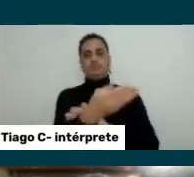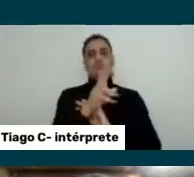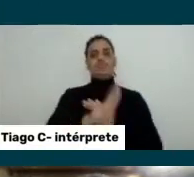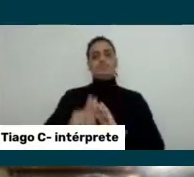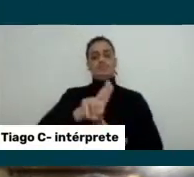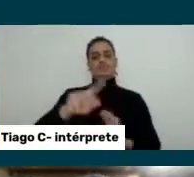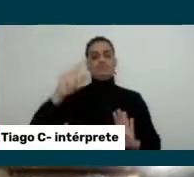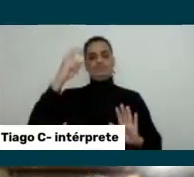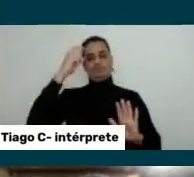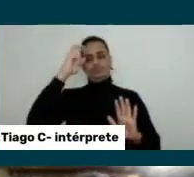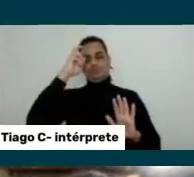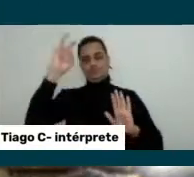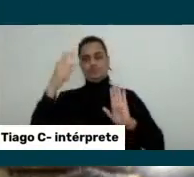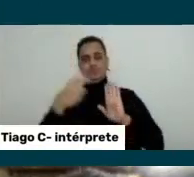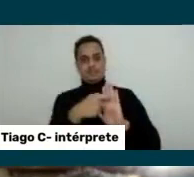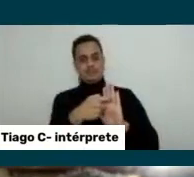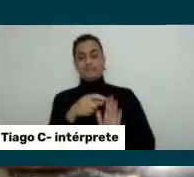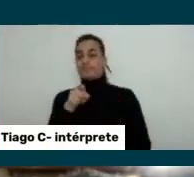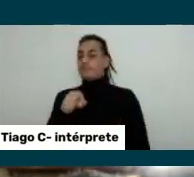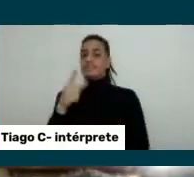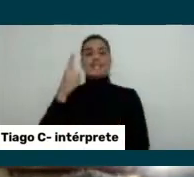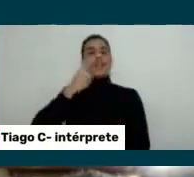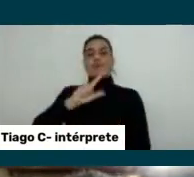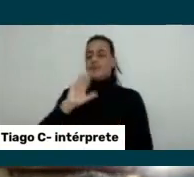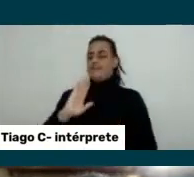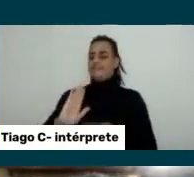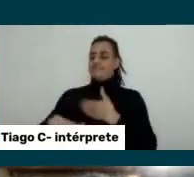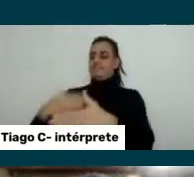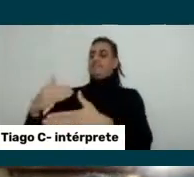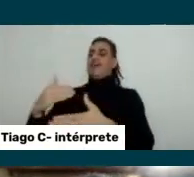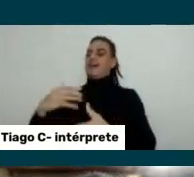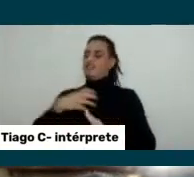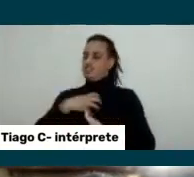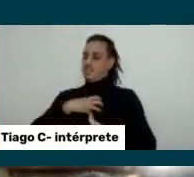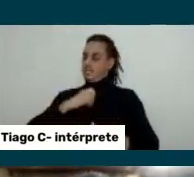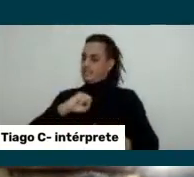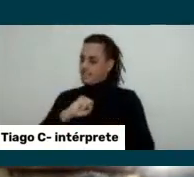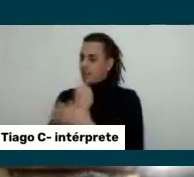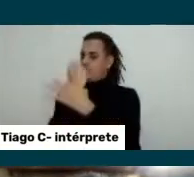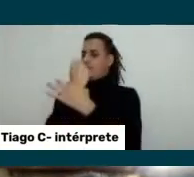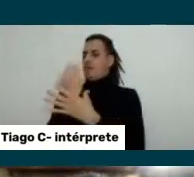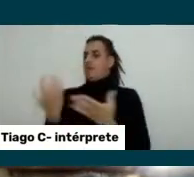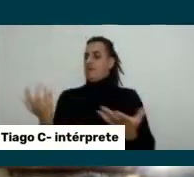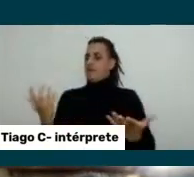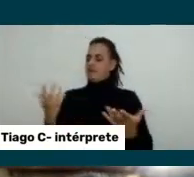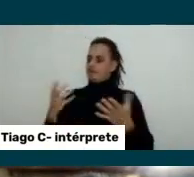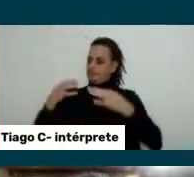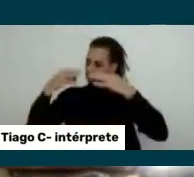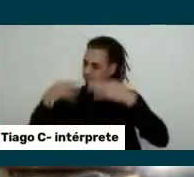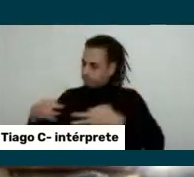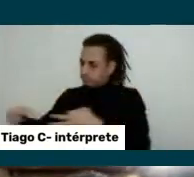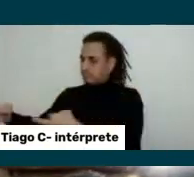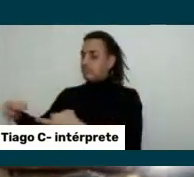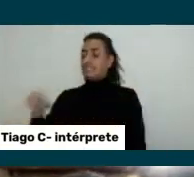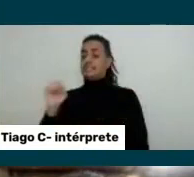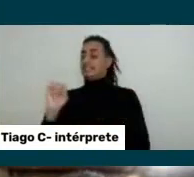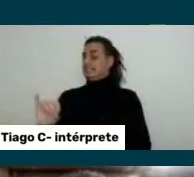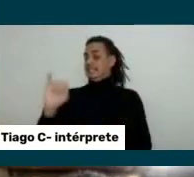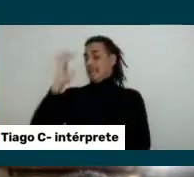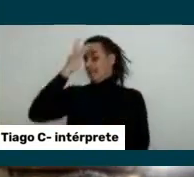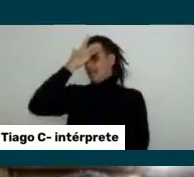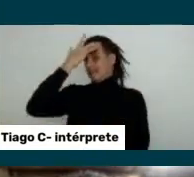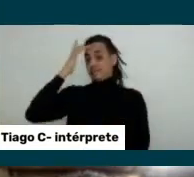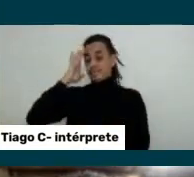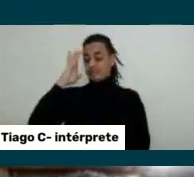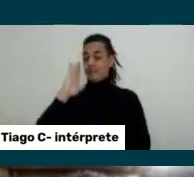de maneira segura e com a qualidade adequada se quem está olhando para esses processos não são as pessoas que